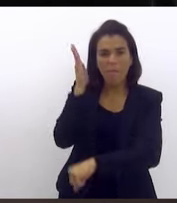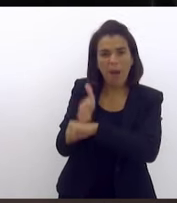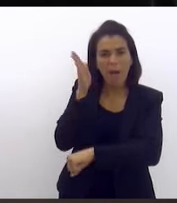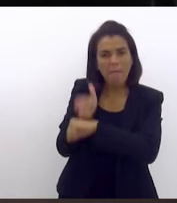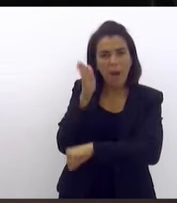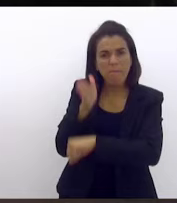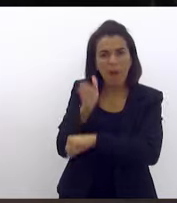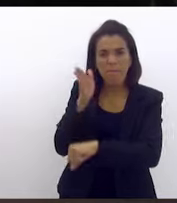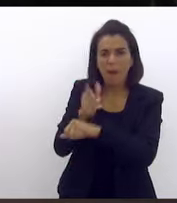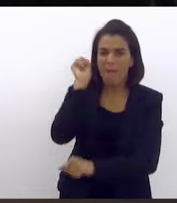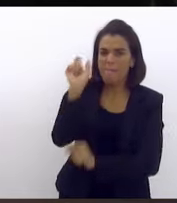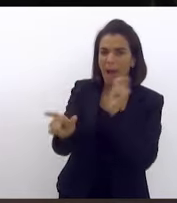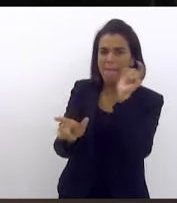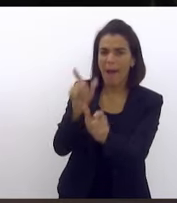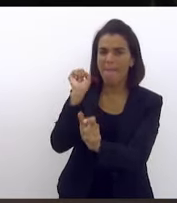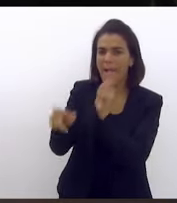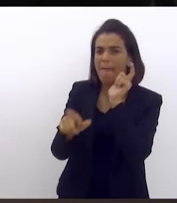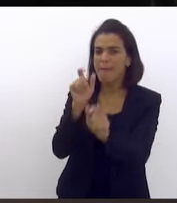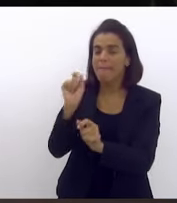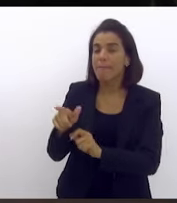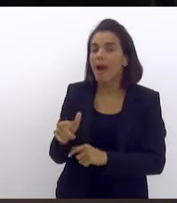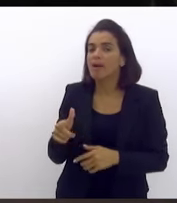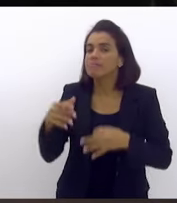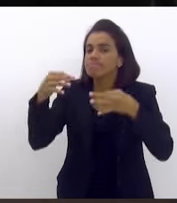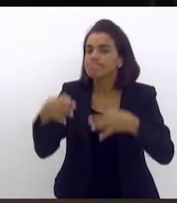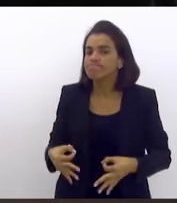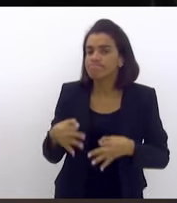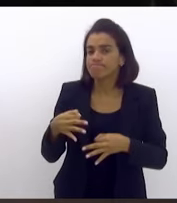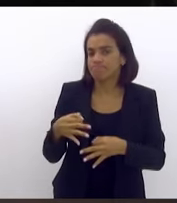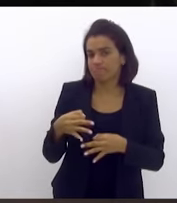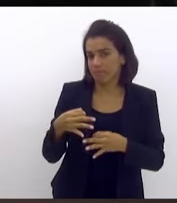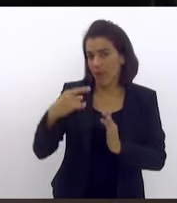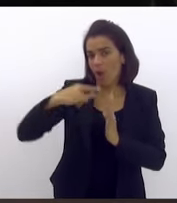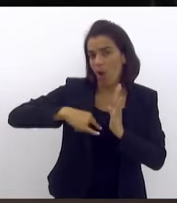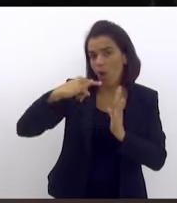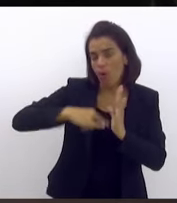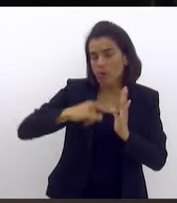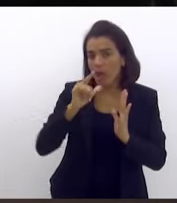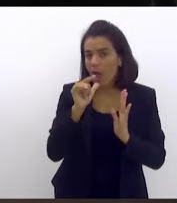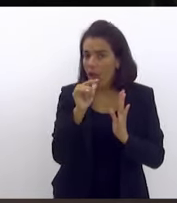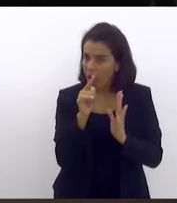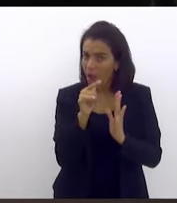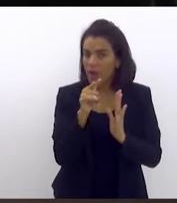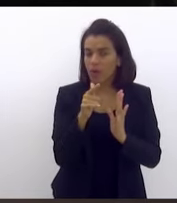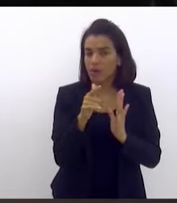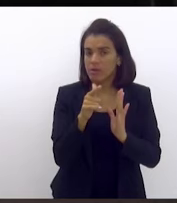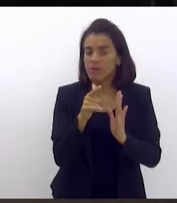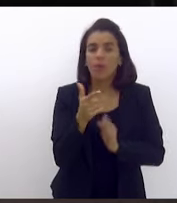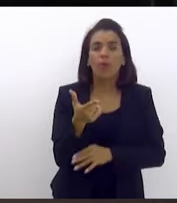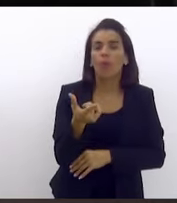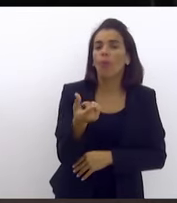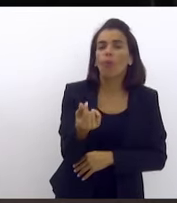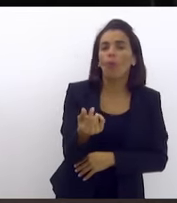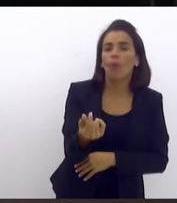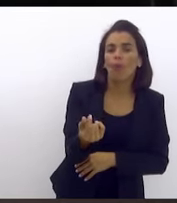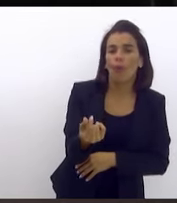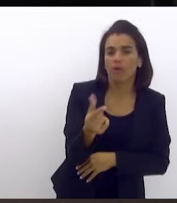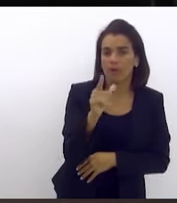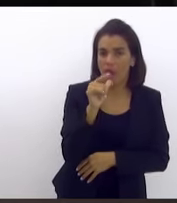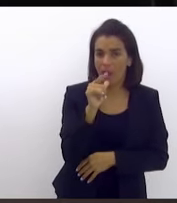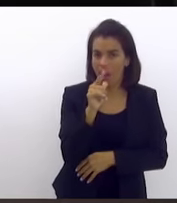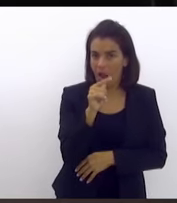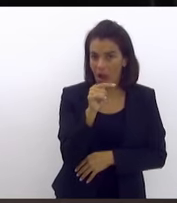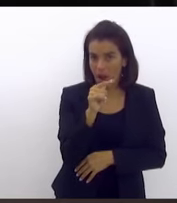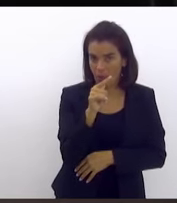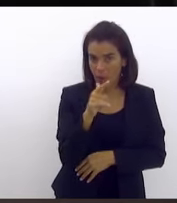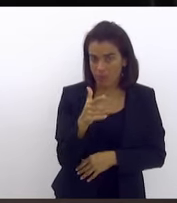ele tinha noção exata de quanto de água essas empresas estão comprando e quanto de água, o valor do metro cúbico de